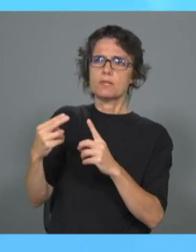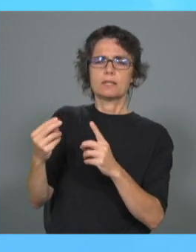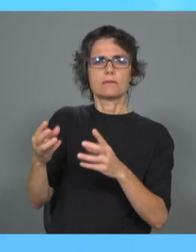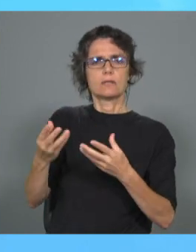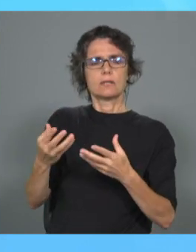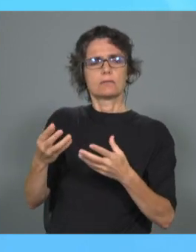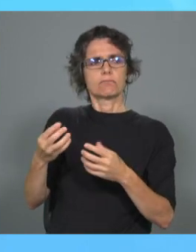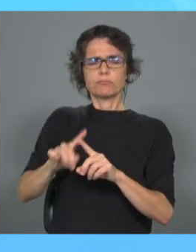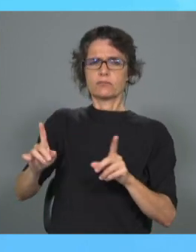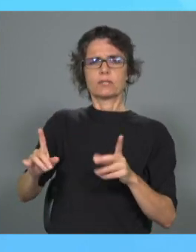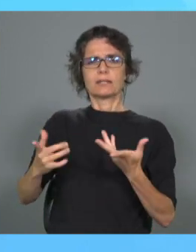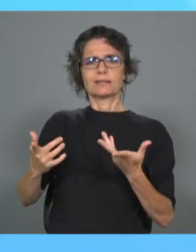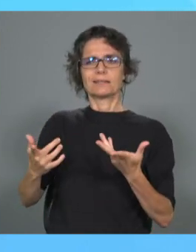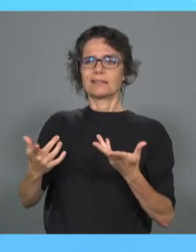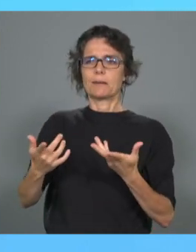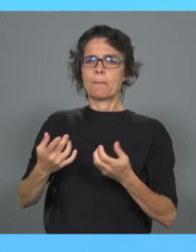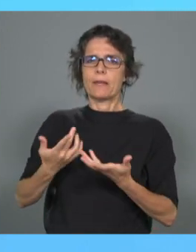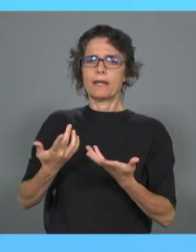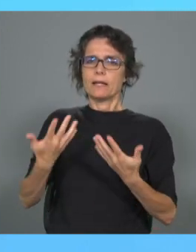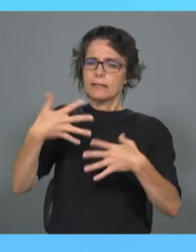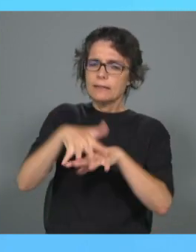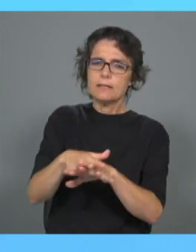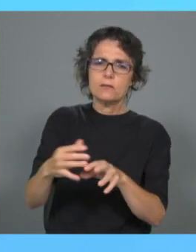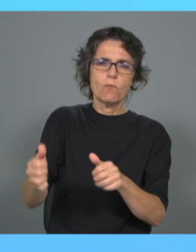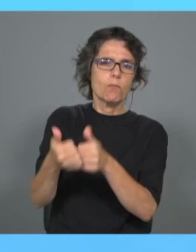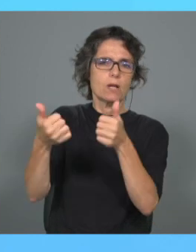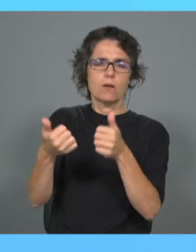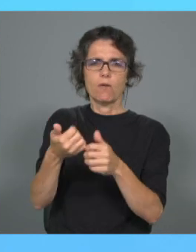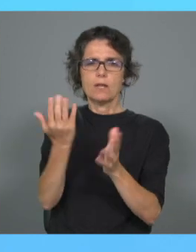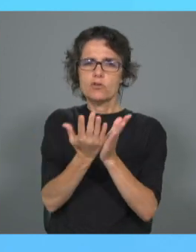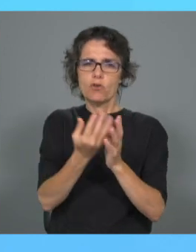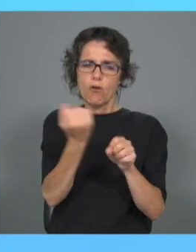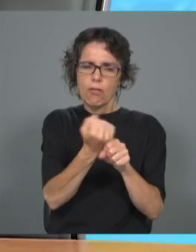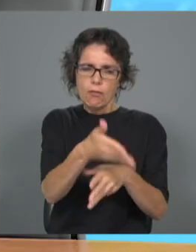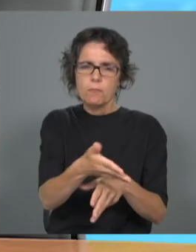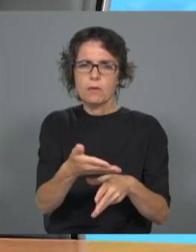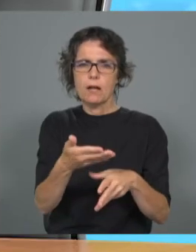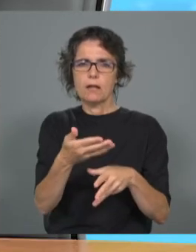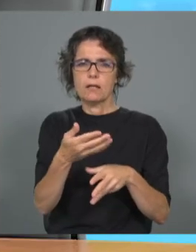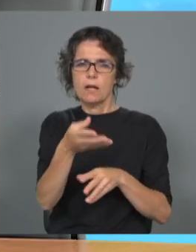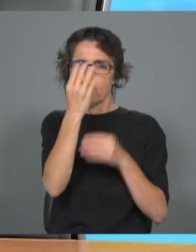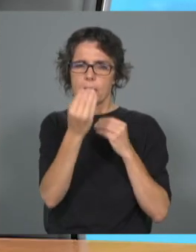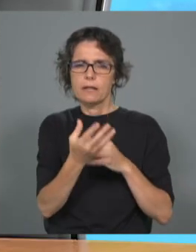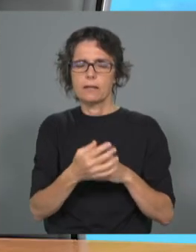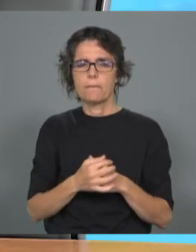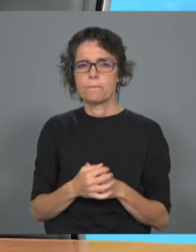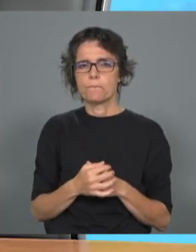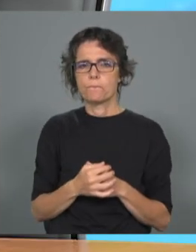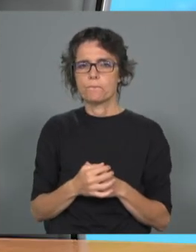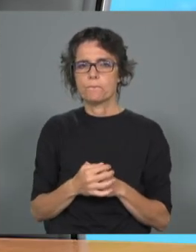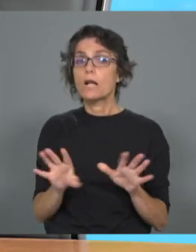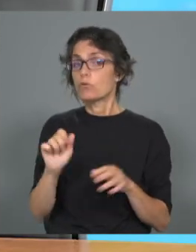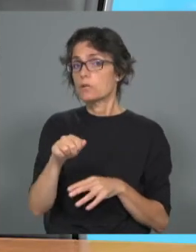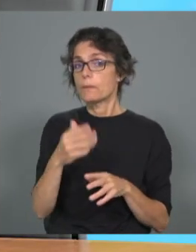escolas e sentem que isto vai marcando também atitudes? Claro que sim. olhando para as gerações